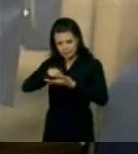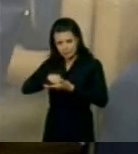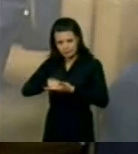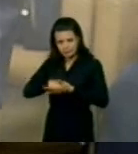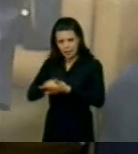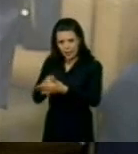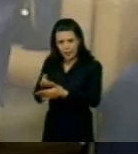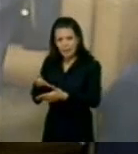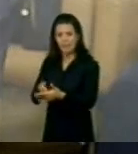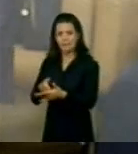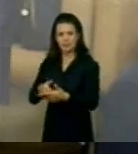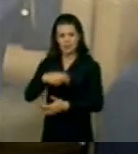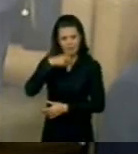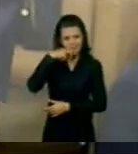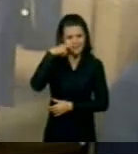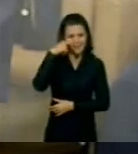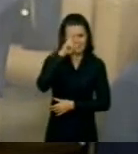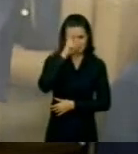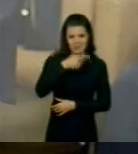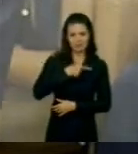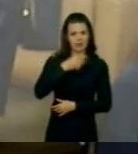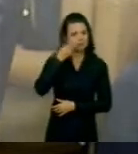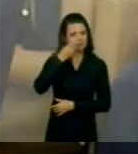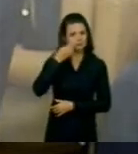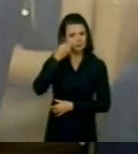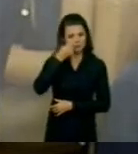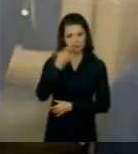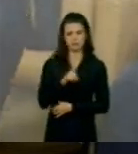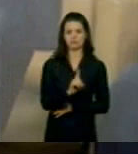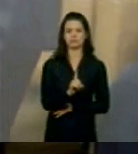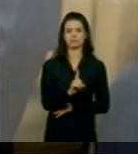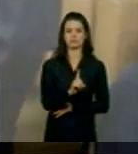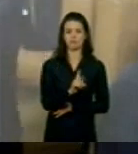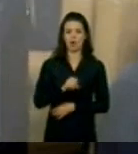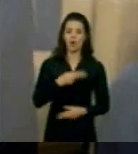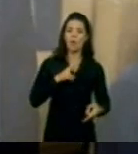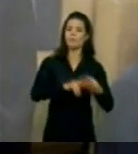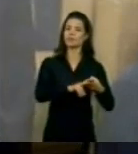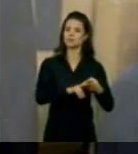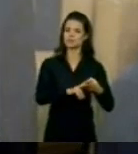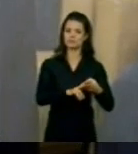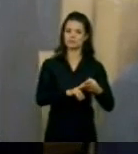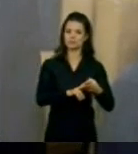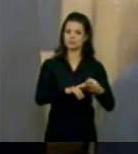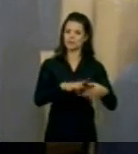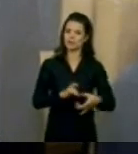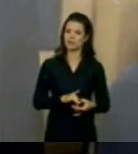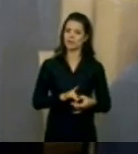impedir o vexame pessoal e individual do parlamentar com a prisão e que, portanto,